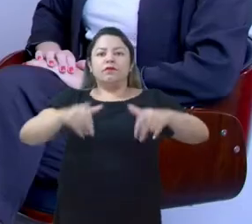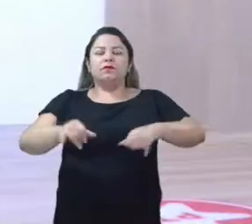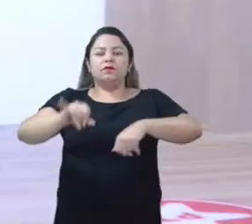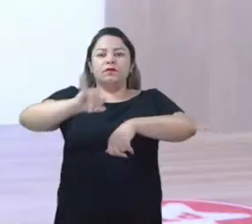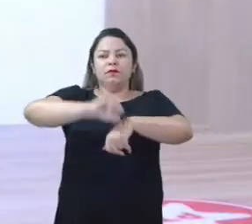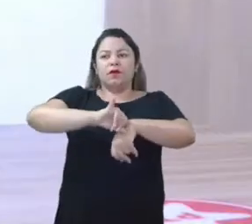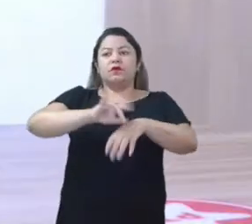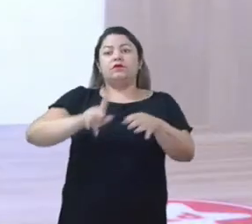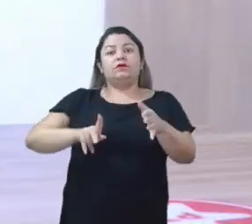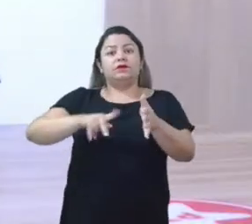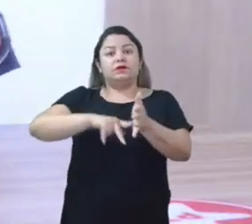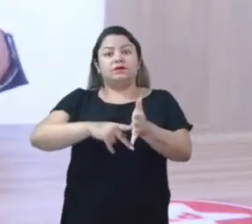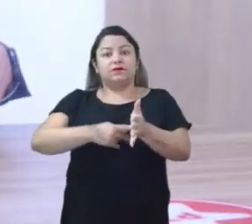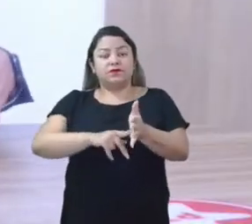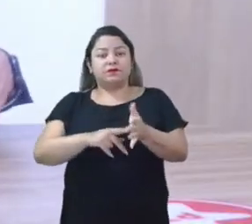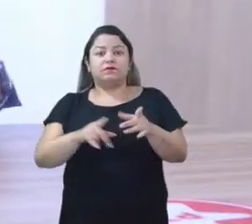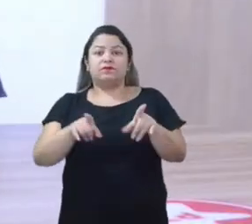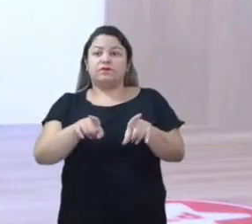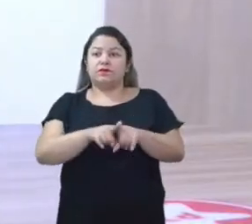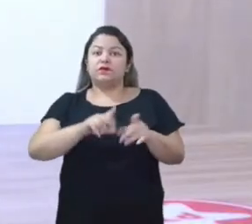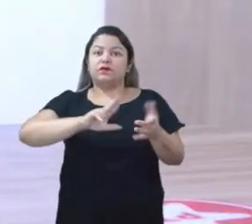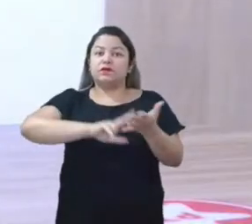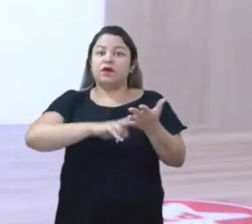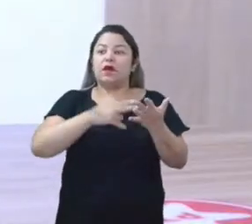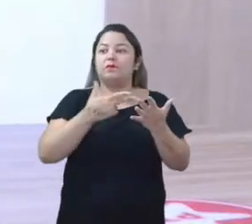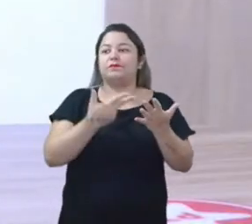sindicais foi materializar, traduzir